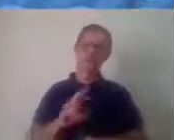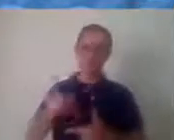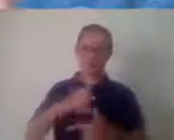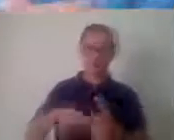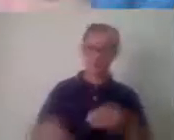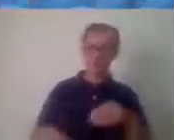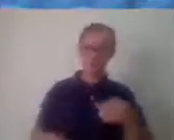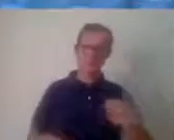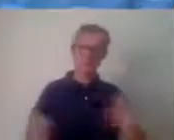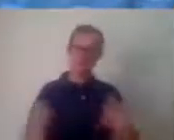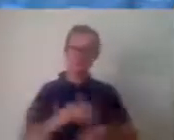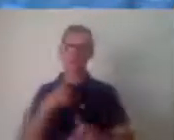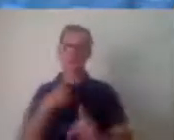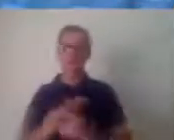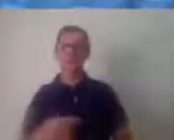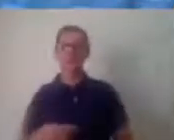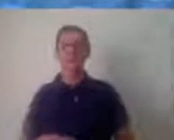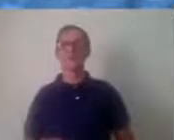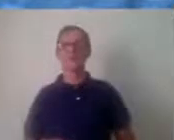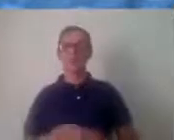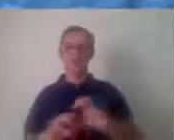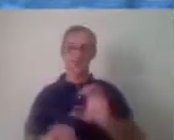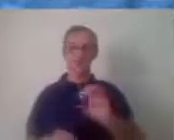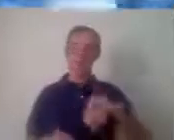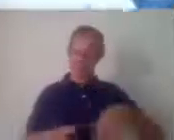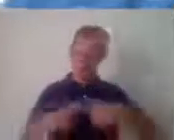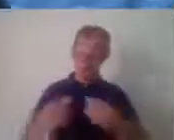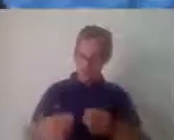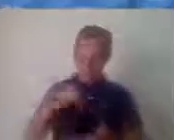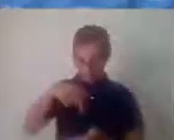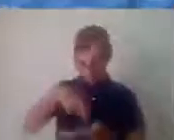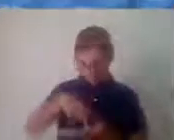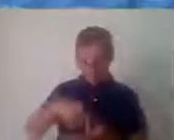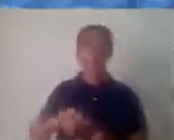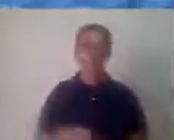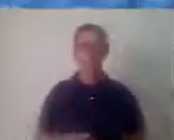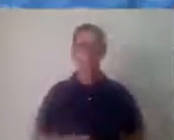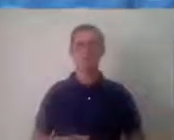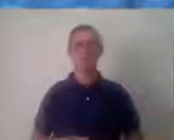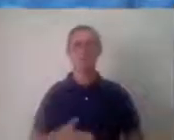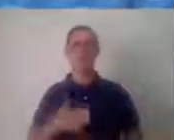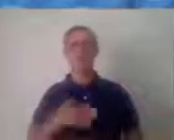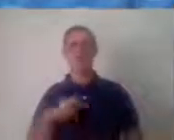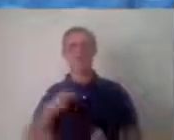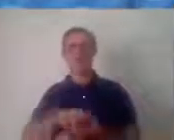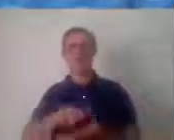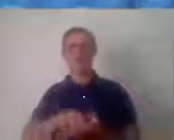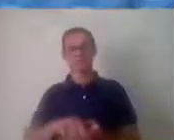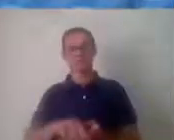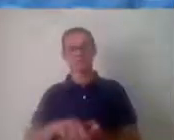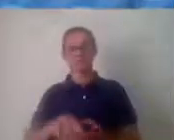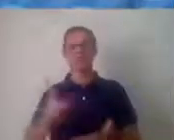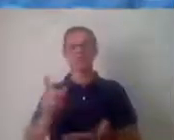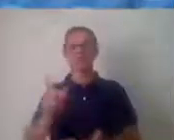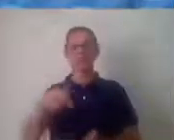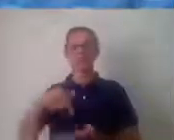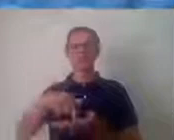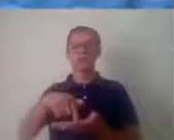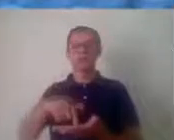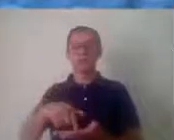massa. Pronto, encontrou o centro de massa, que é esse ponto aí, opa, minha folha tá voando, que é esse ponto aí, ó,